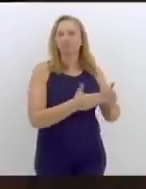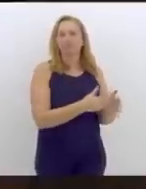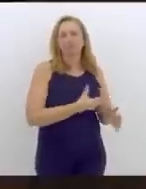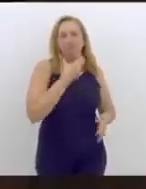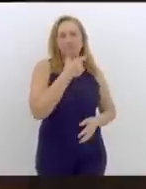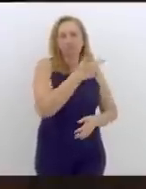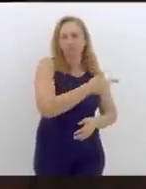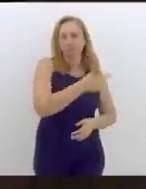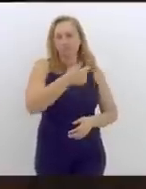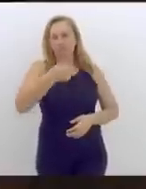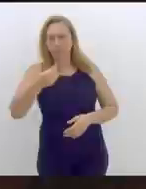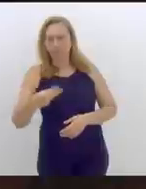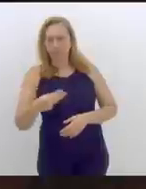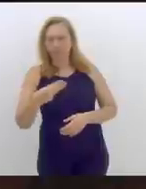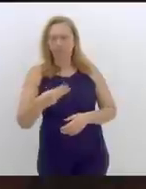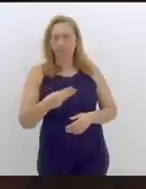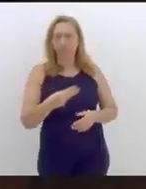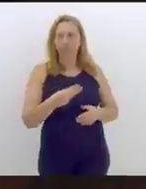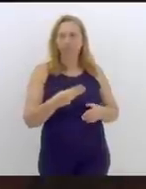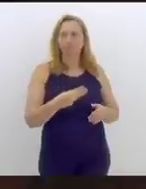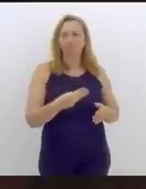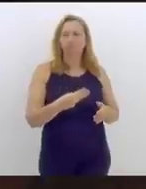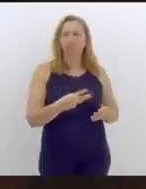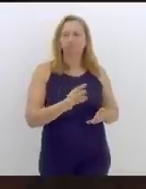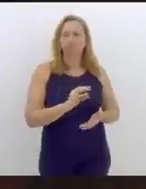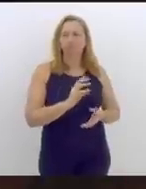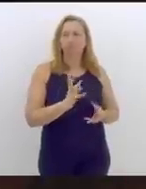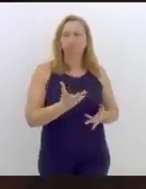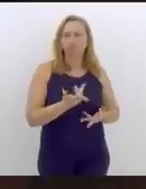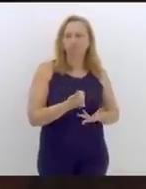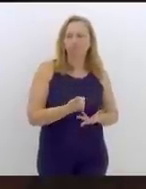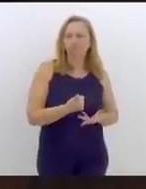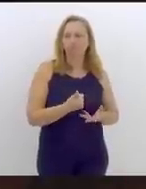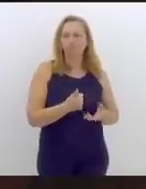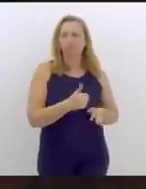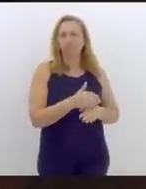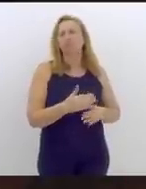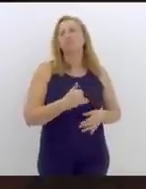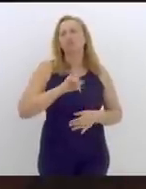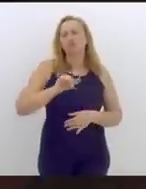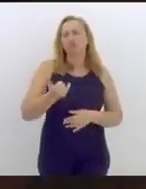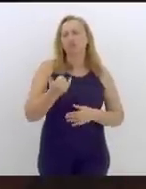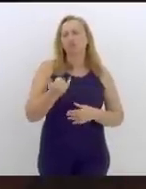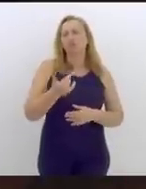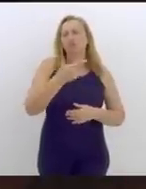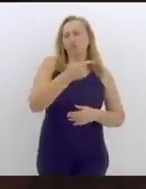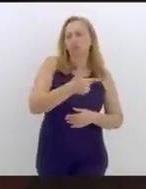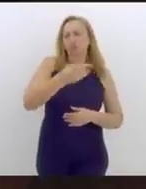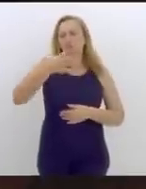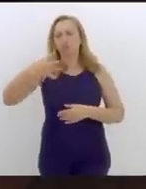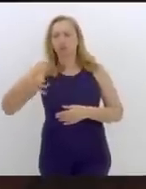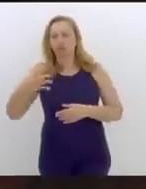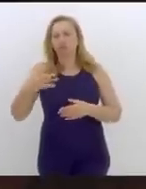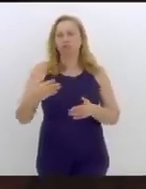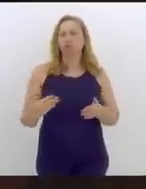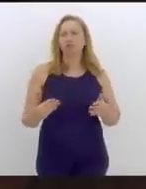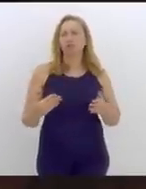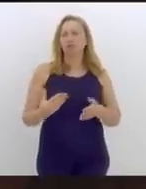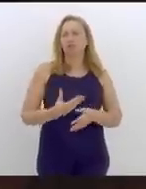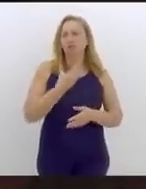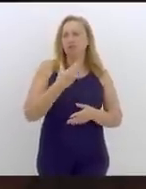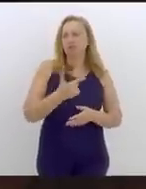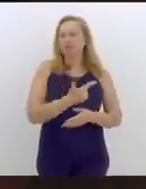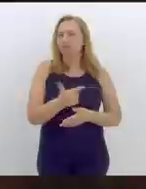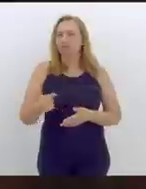com paridade integralidade o segundo grupo de Janeiro 2004 a Dezembro 2021 sem paridade